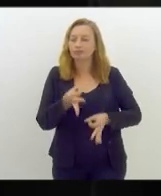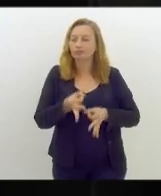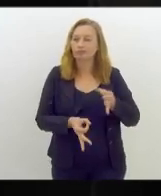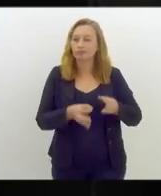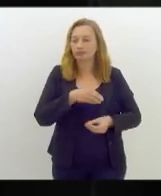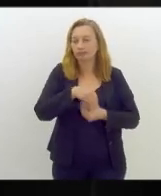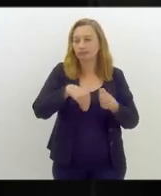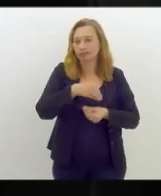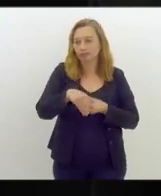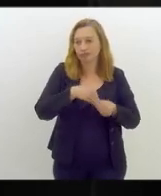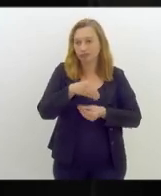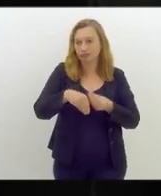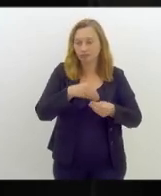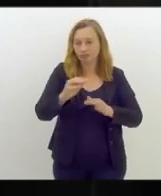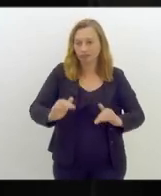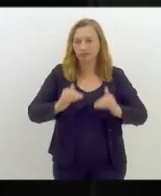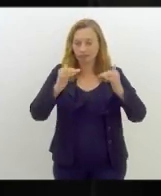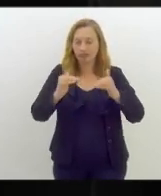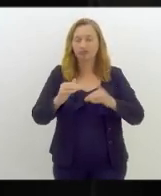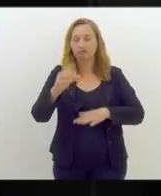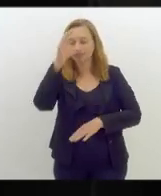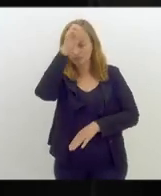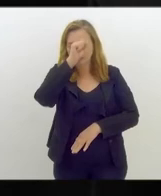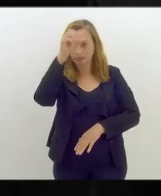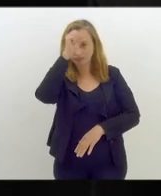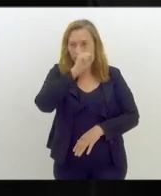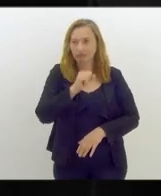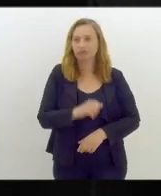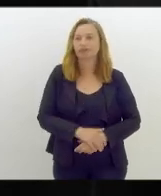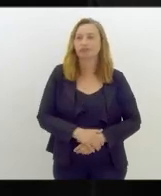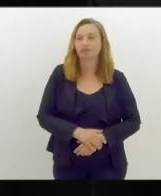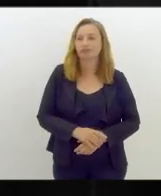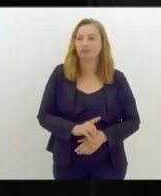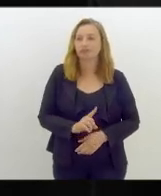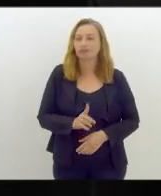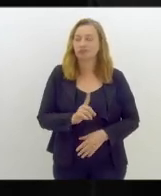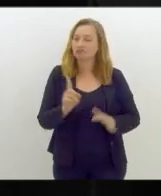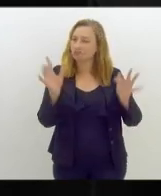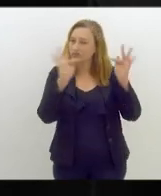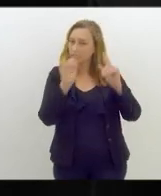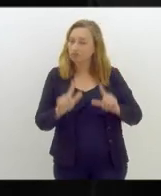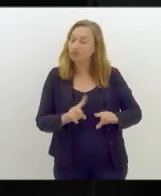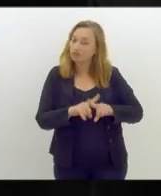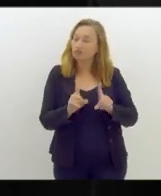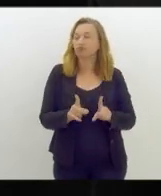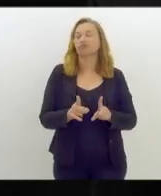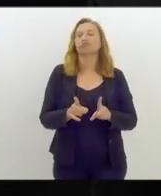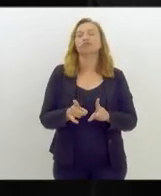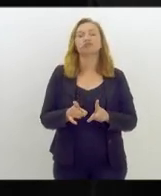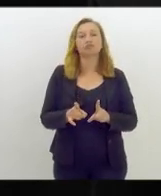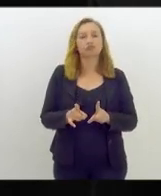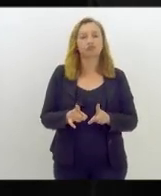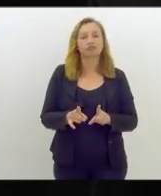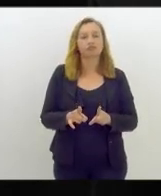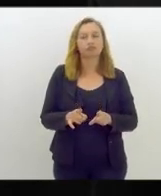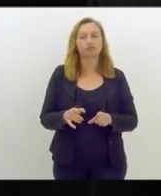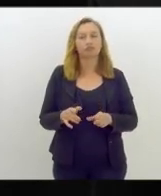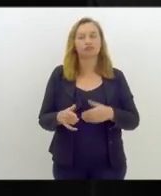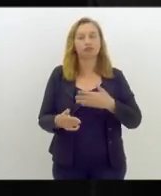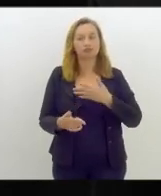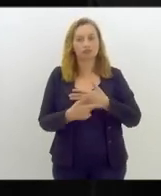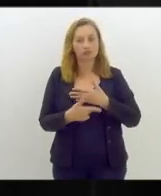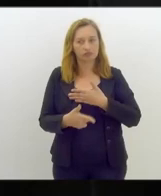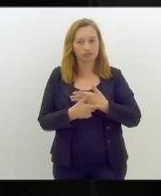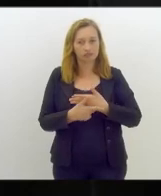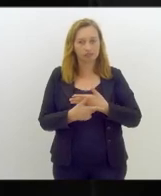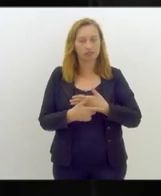tive o aprendizado, não com felicidade, mas exercendo o mandato que